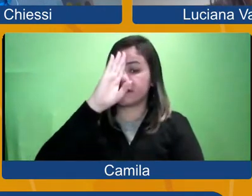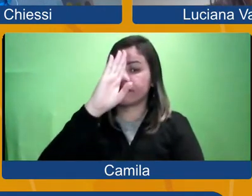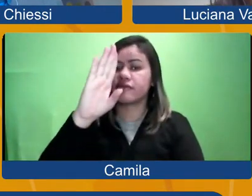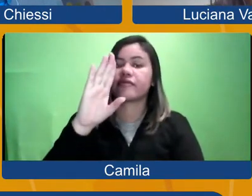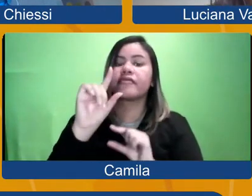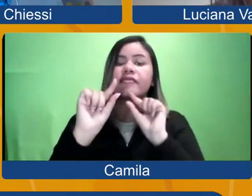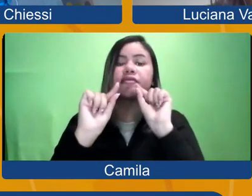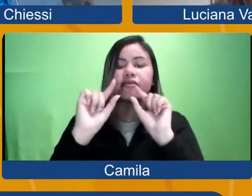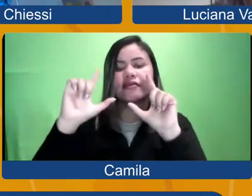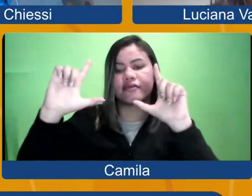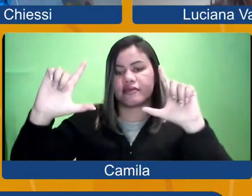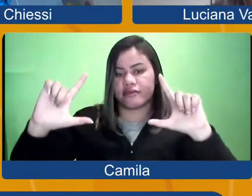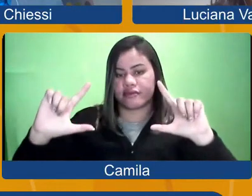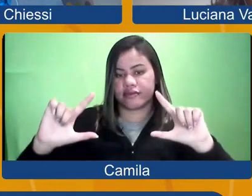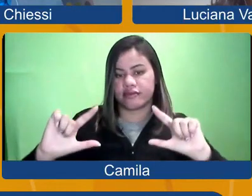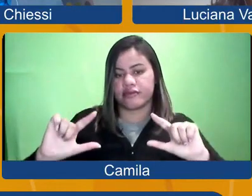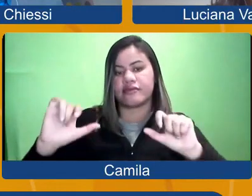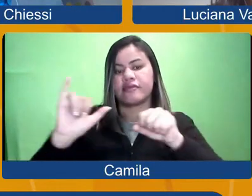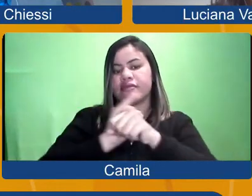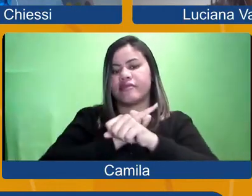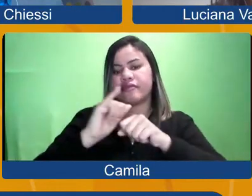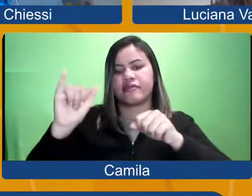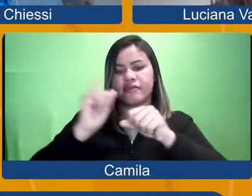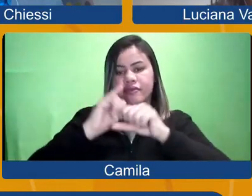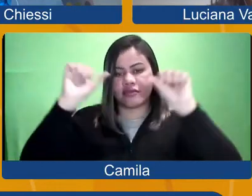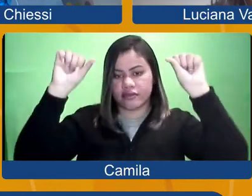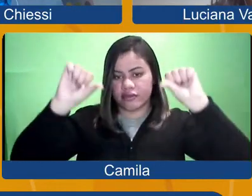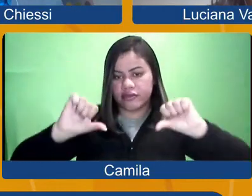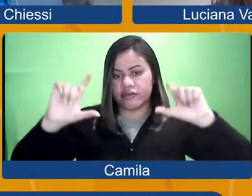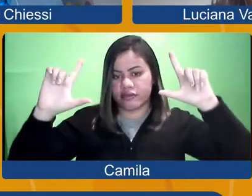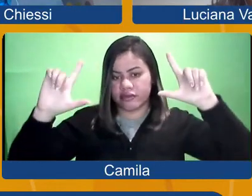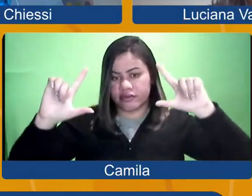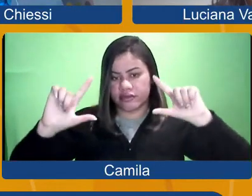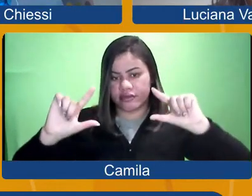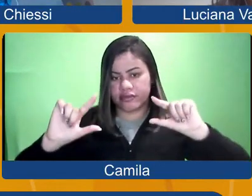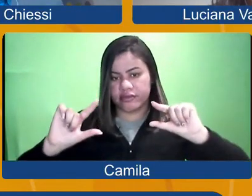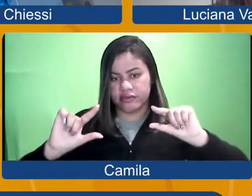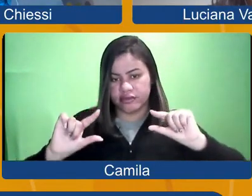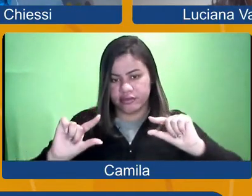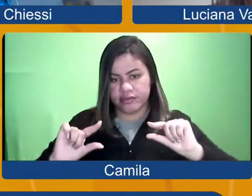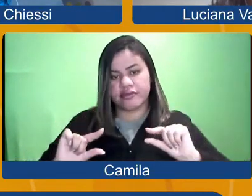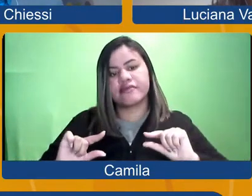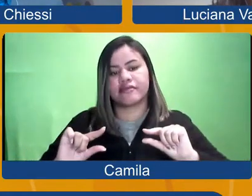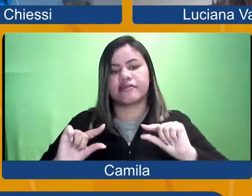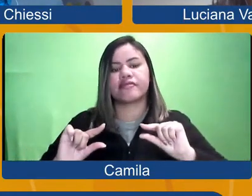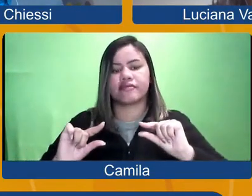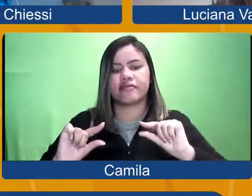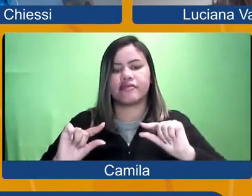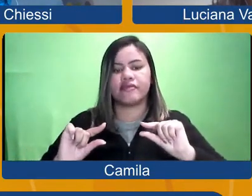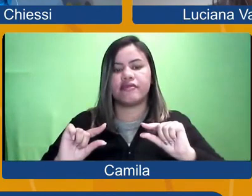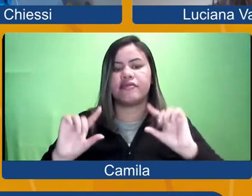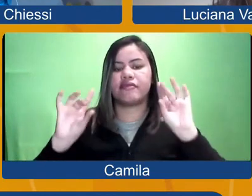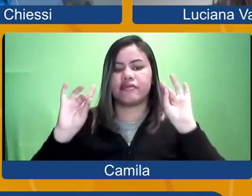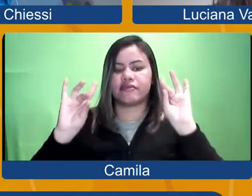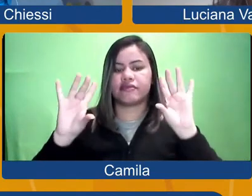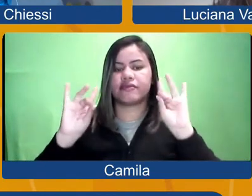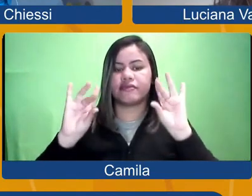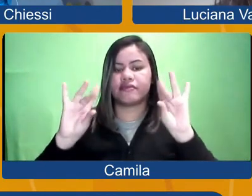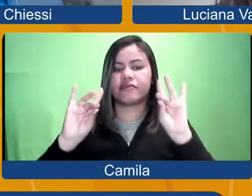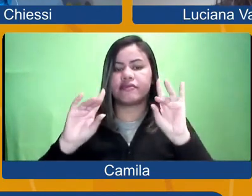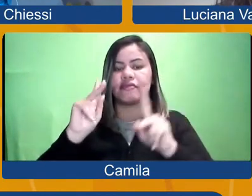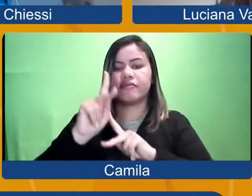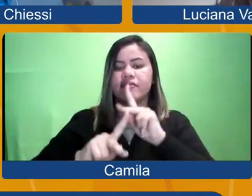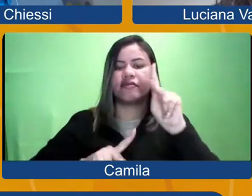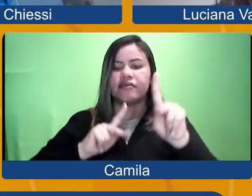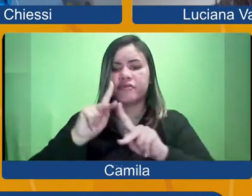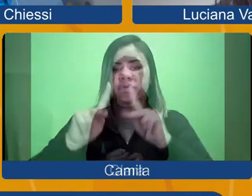minimizando, né, os efeitos das mudanças climáticas aí, especialmente sobre as populações que